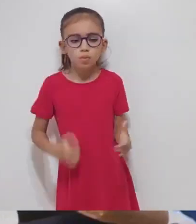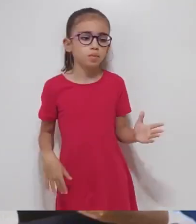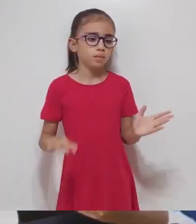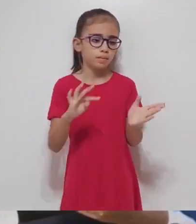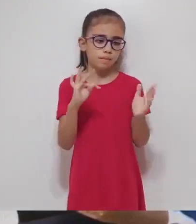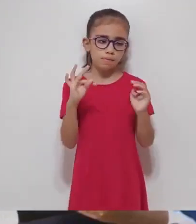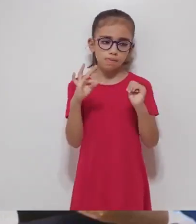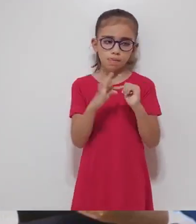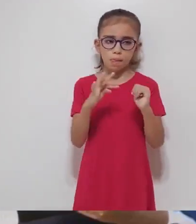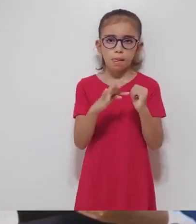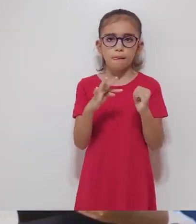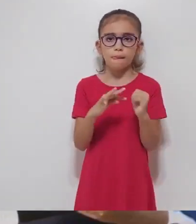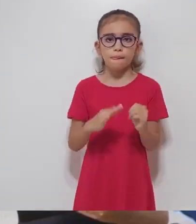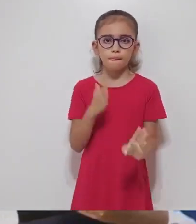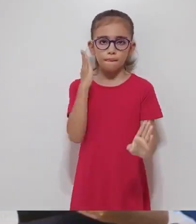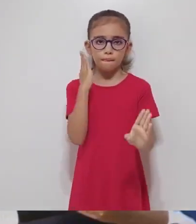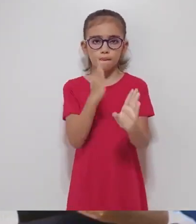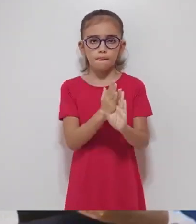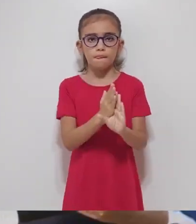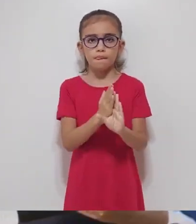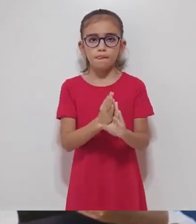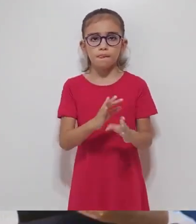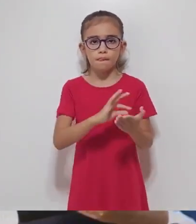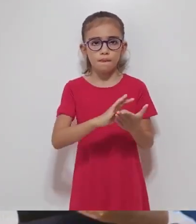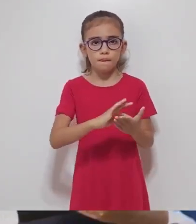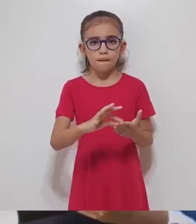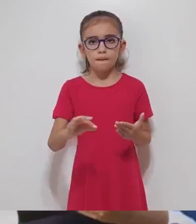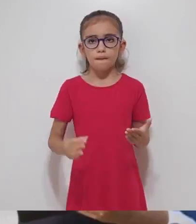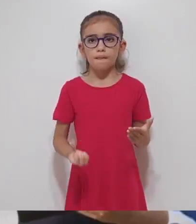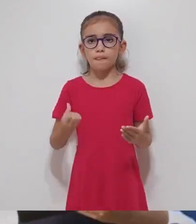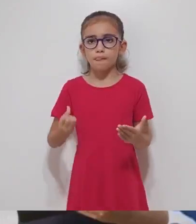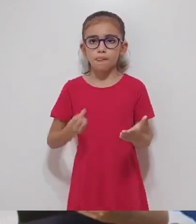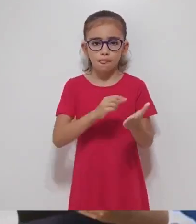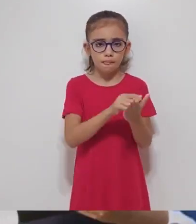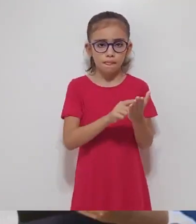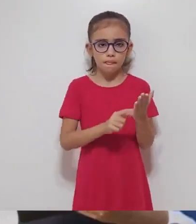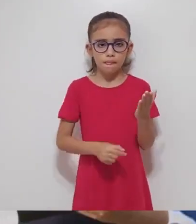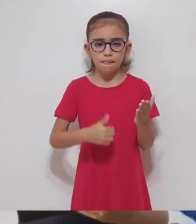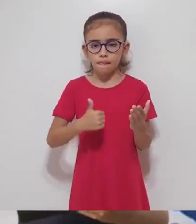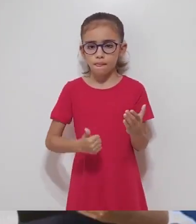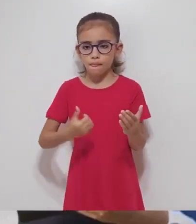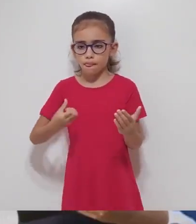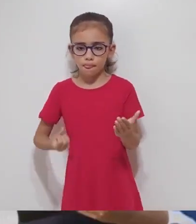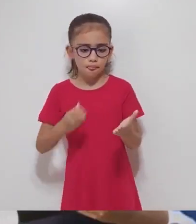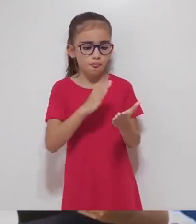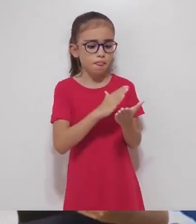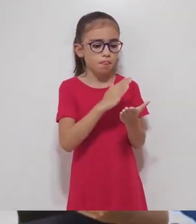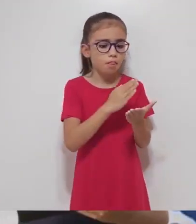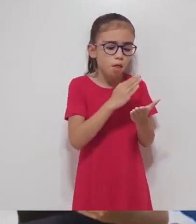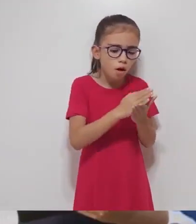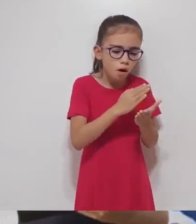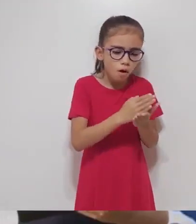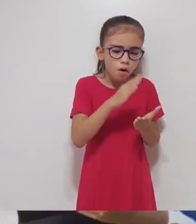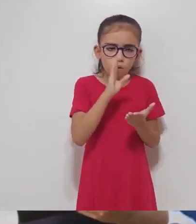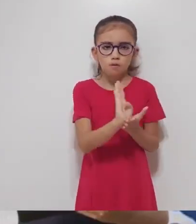livro de Tiago e encontra aí o versículo 6 e capítulo 16, a partezinha B, que